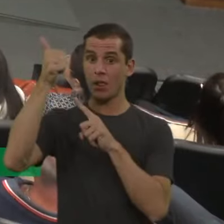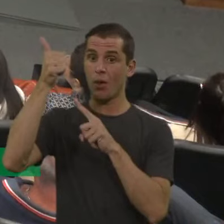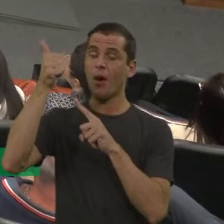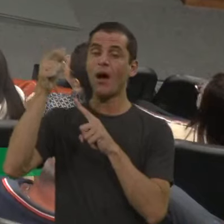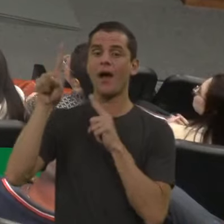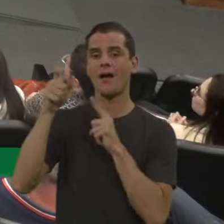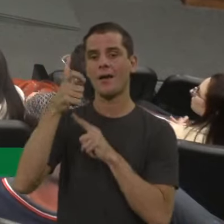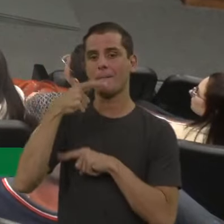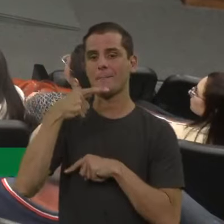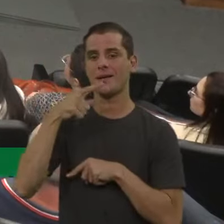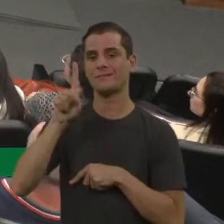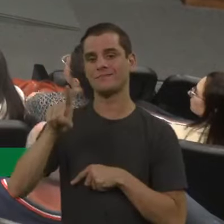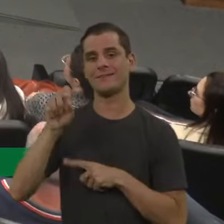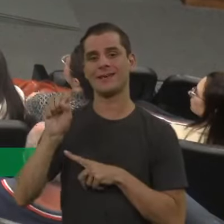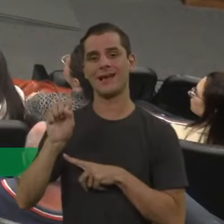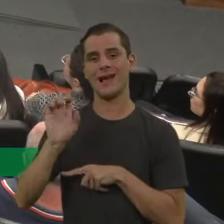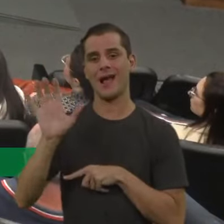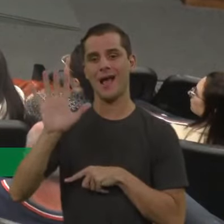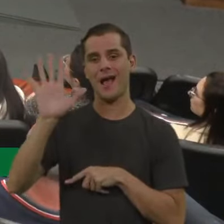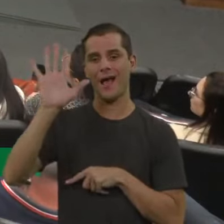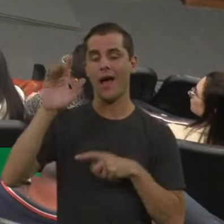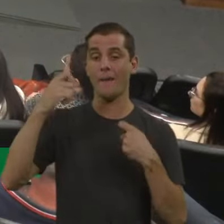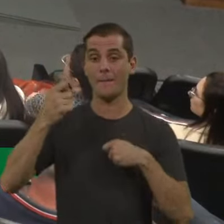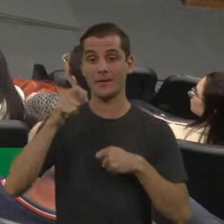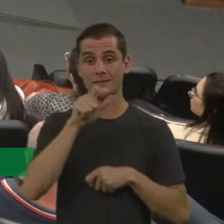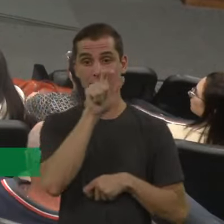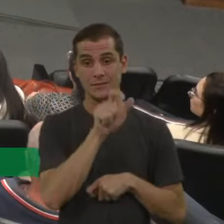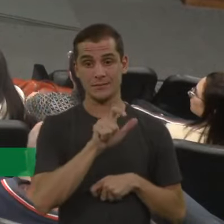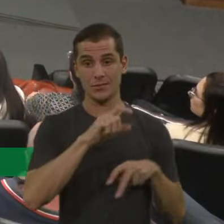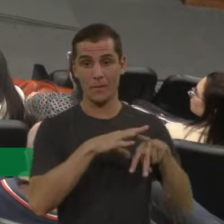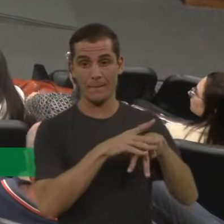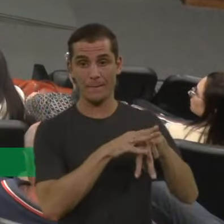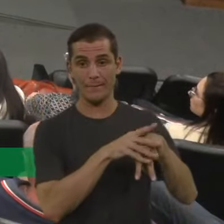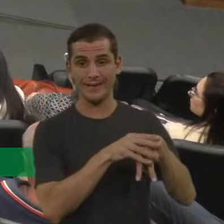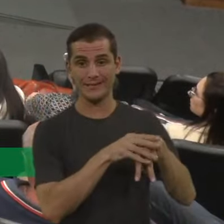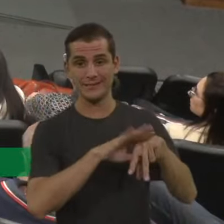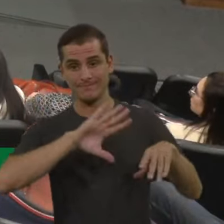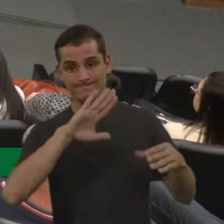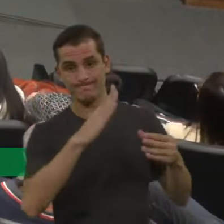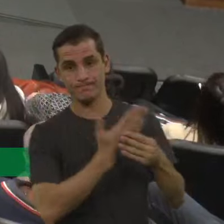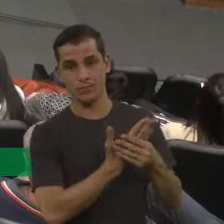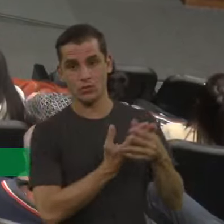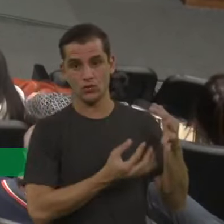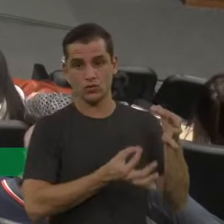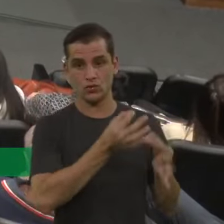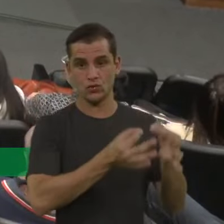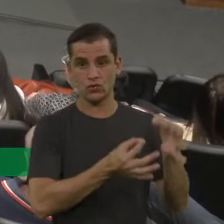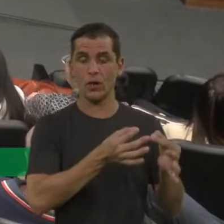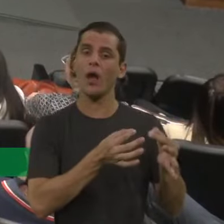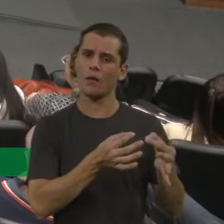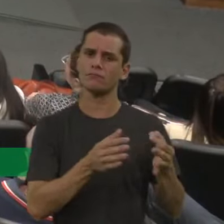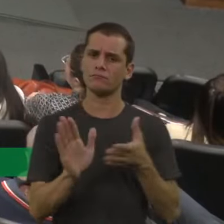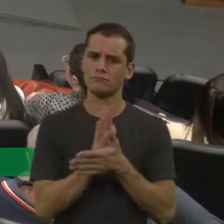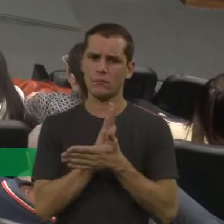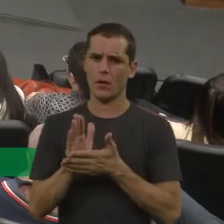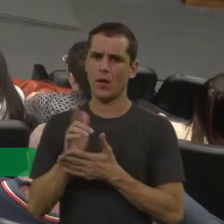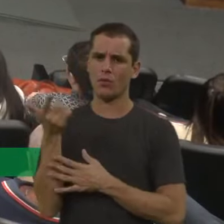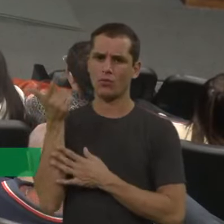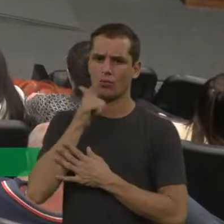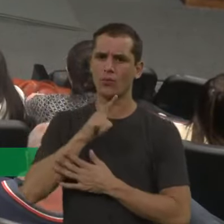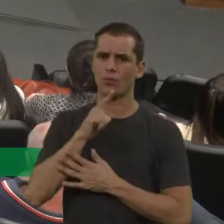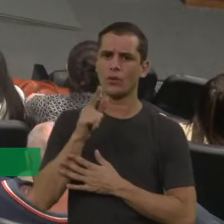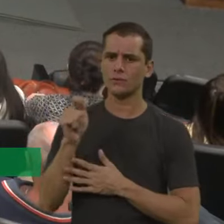por processos judiciais para tentar adquirir esse medicamento. Alguns conseguem, né? E é claro, para chegar